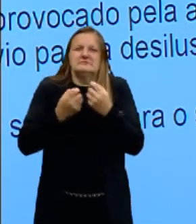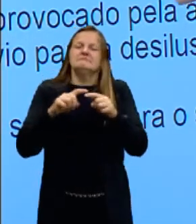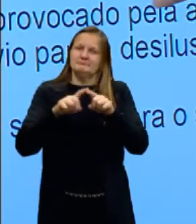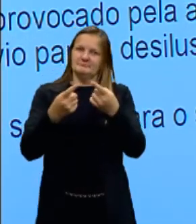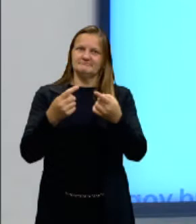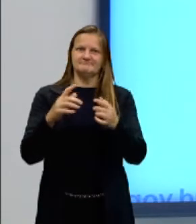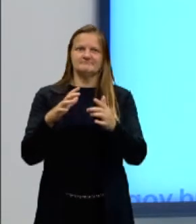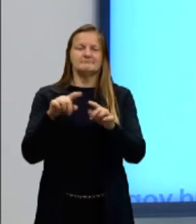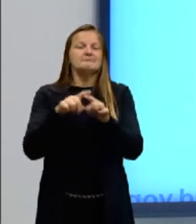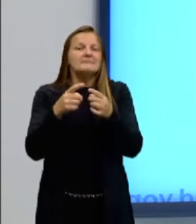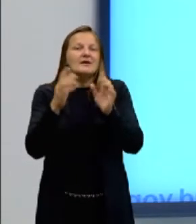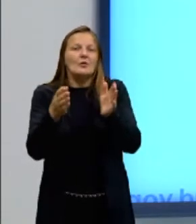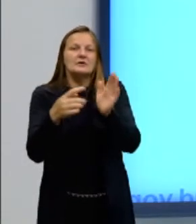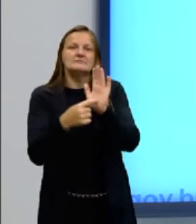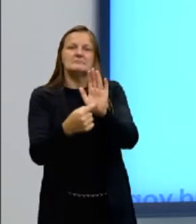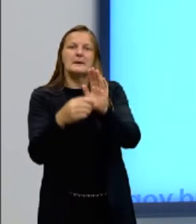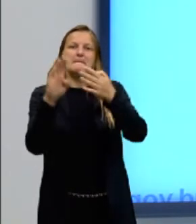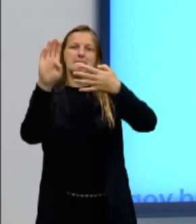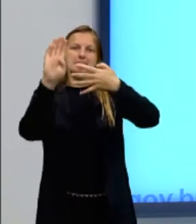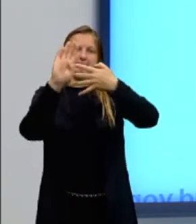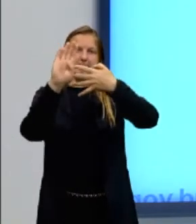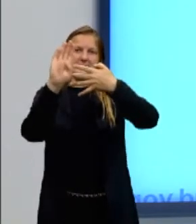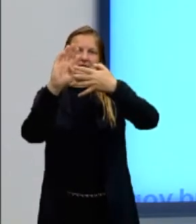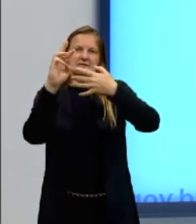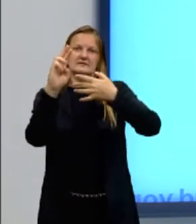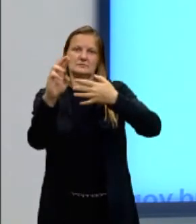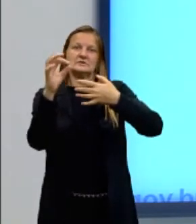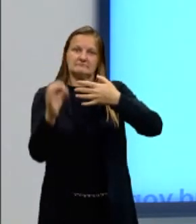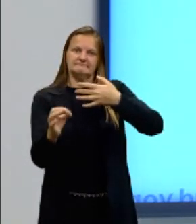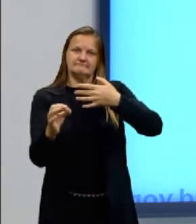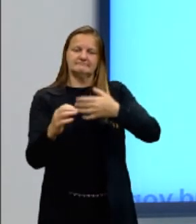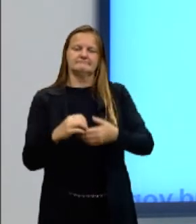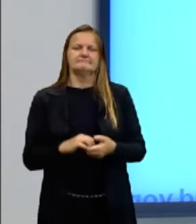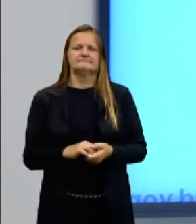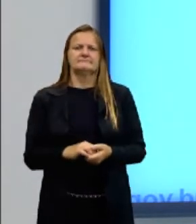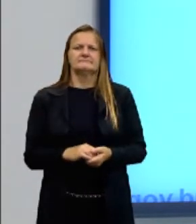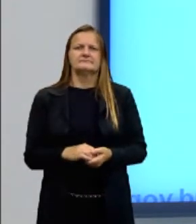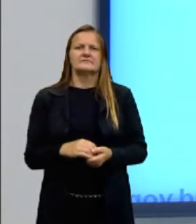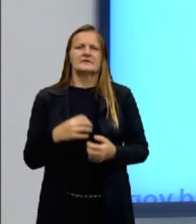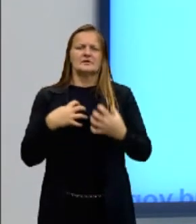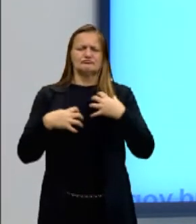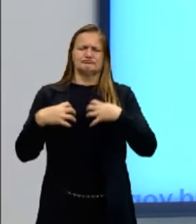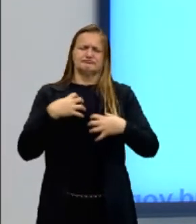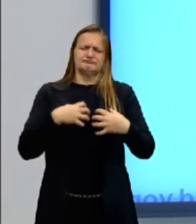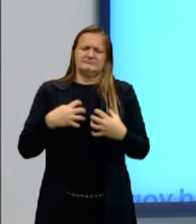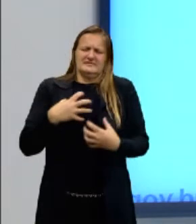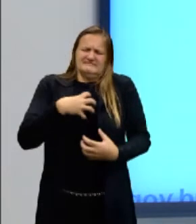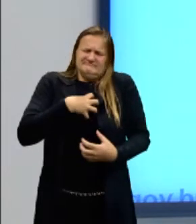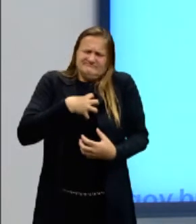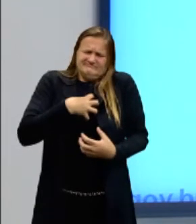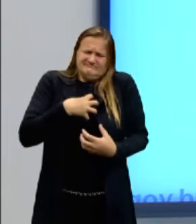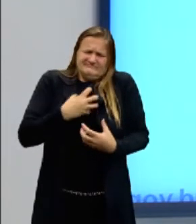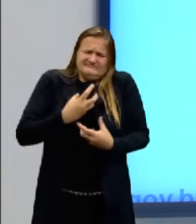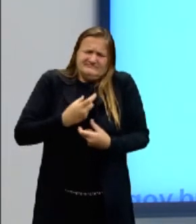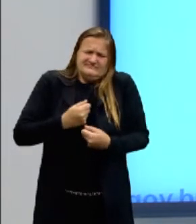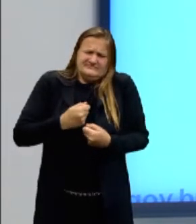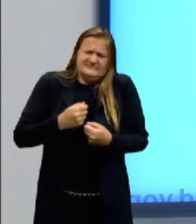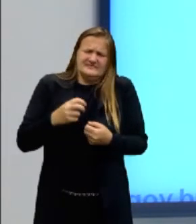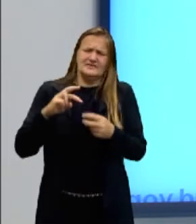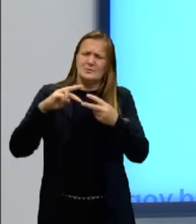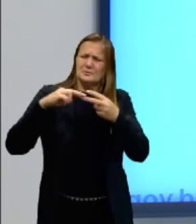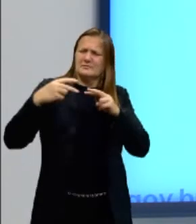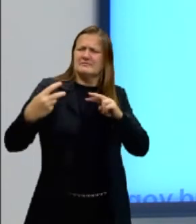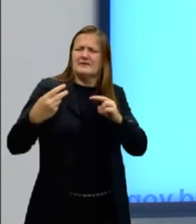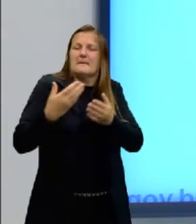mas aqui nesse caso a gente tem a letra B como correta tá a melancolia que frustra a possibilidade de